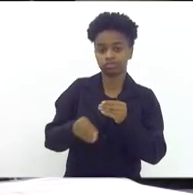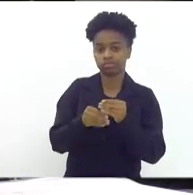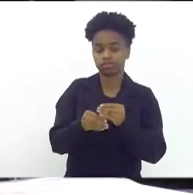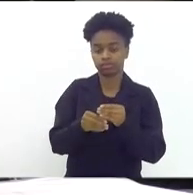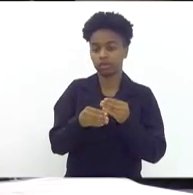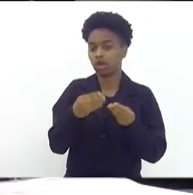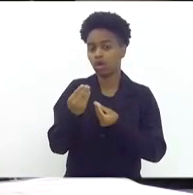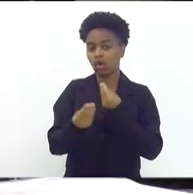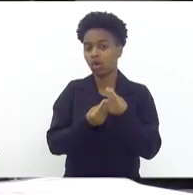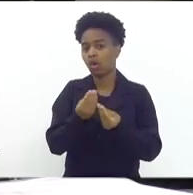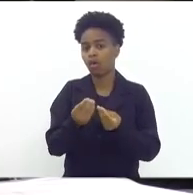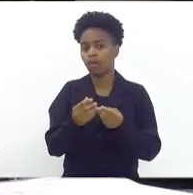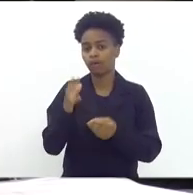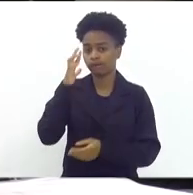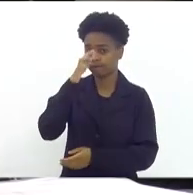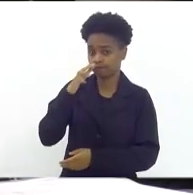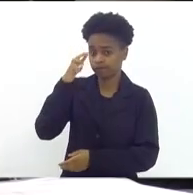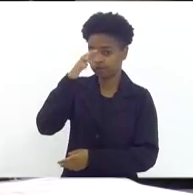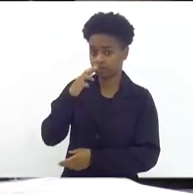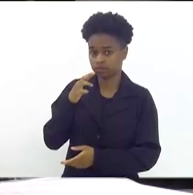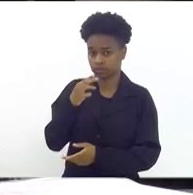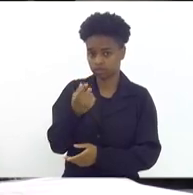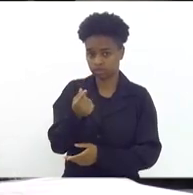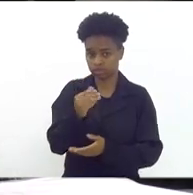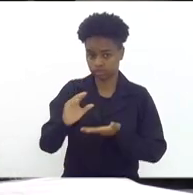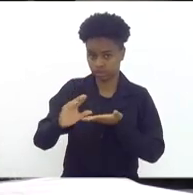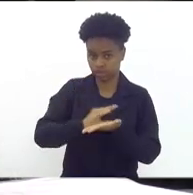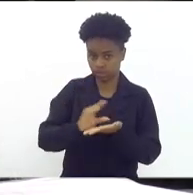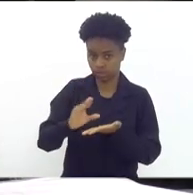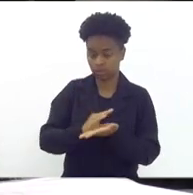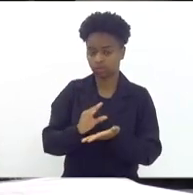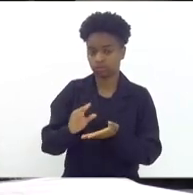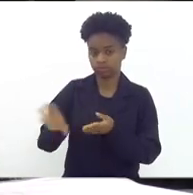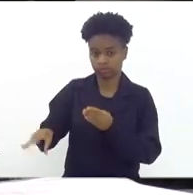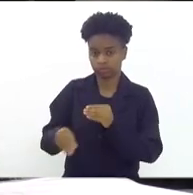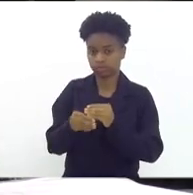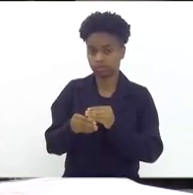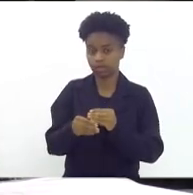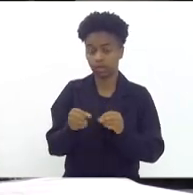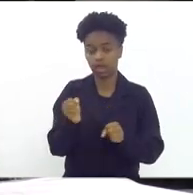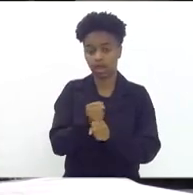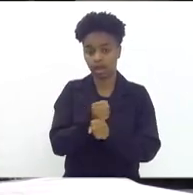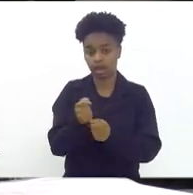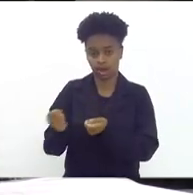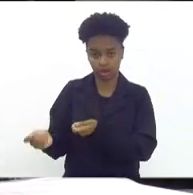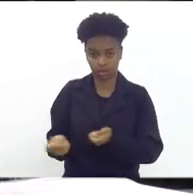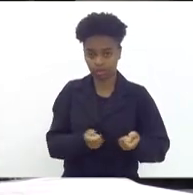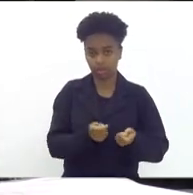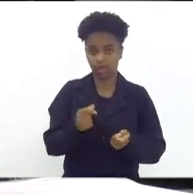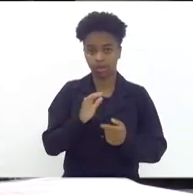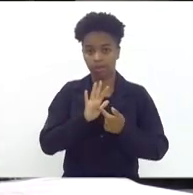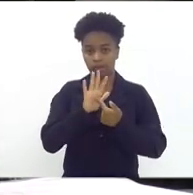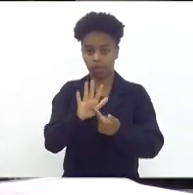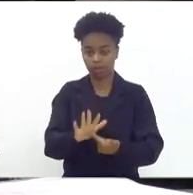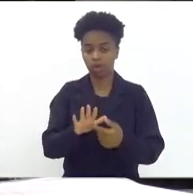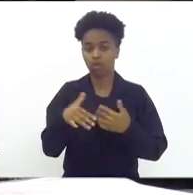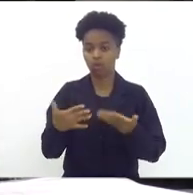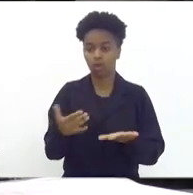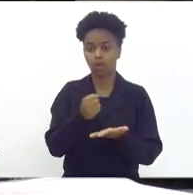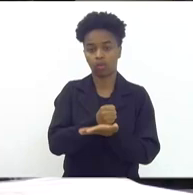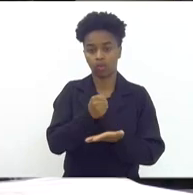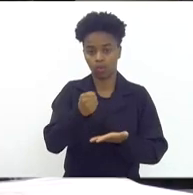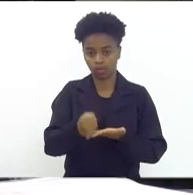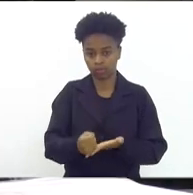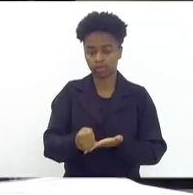como que a gente faz a fiscalização dessa receita acessória anualmente a concessionária ela informa a agência quais os contratos